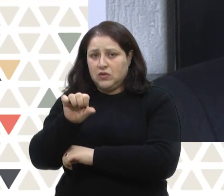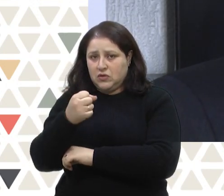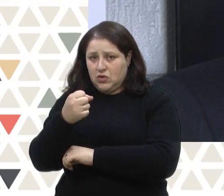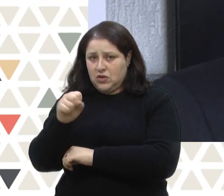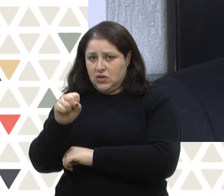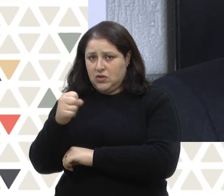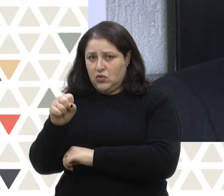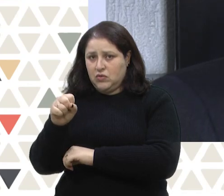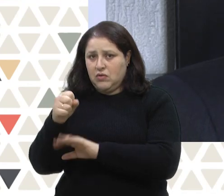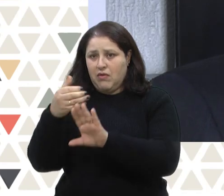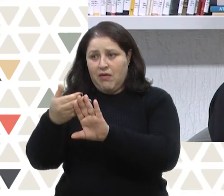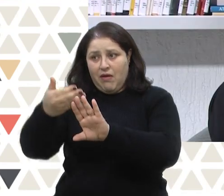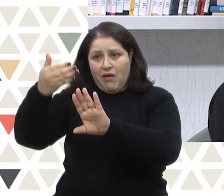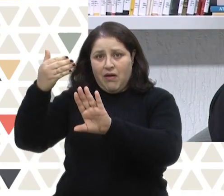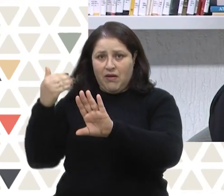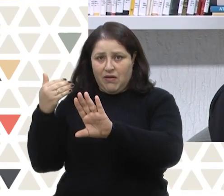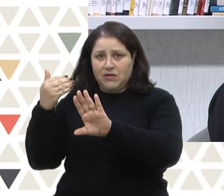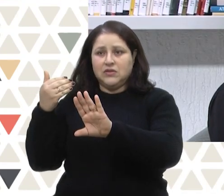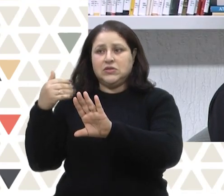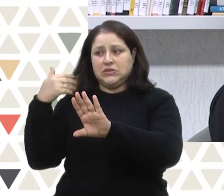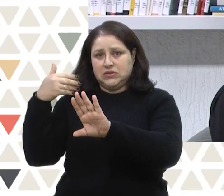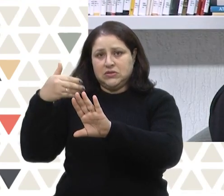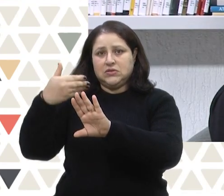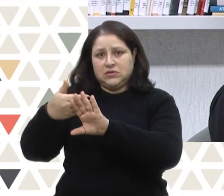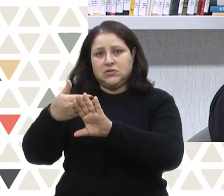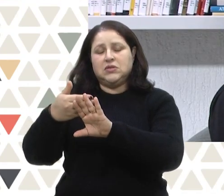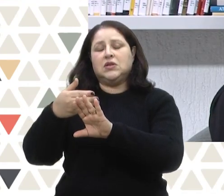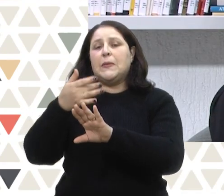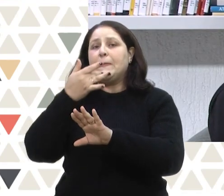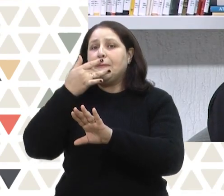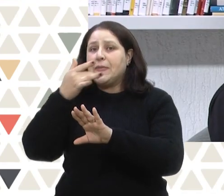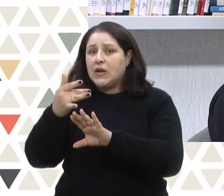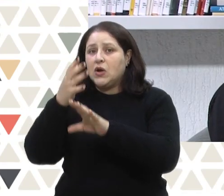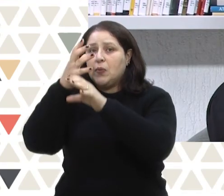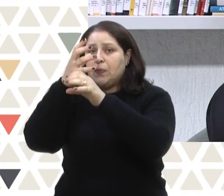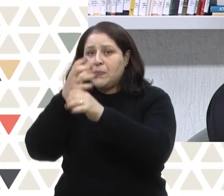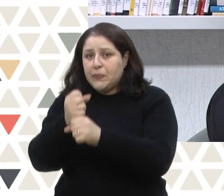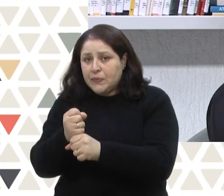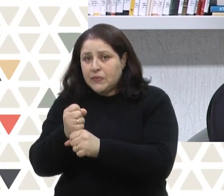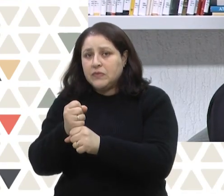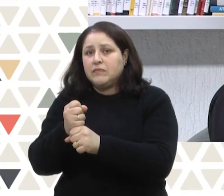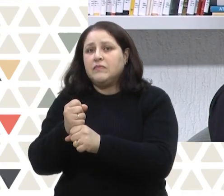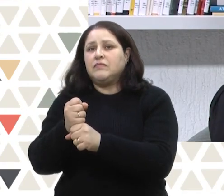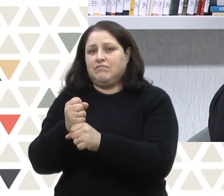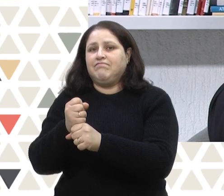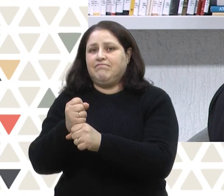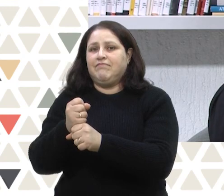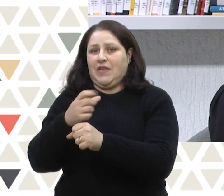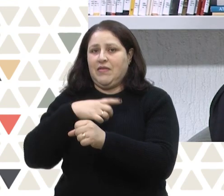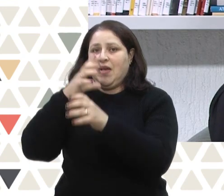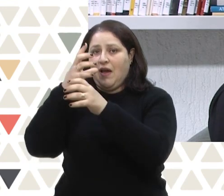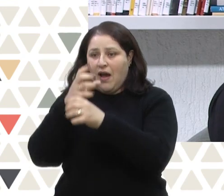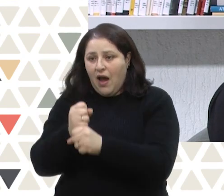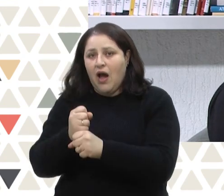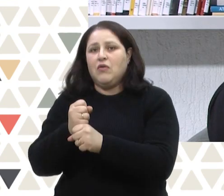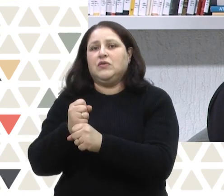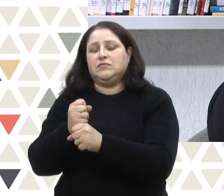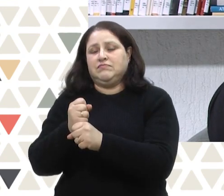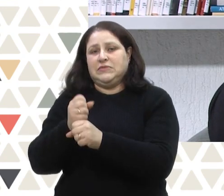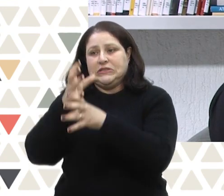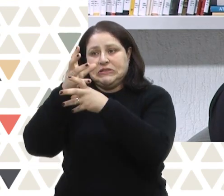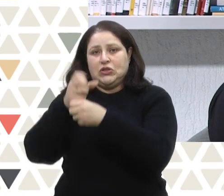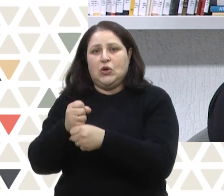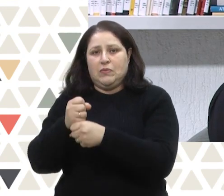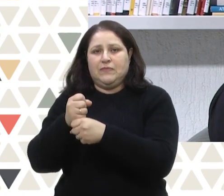88, os votos brancos ainda eram computados para cálculo do quociente eleitoral. Depois de 88,